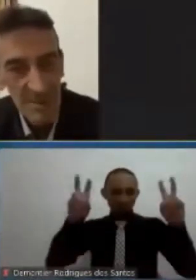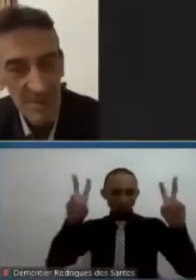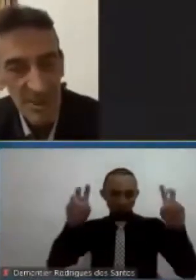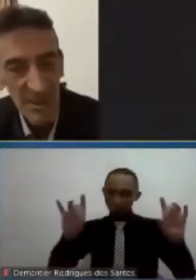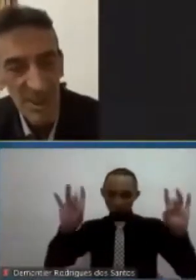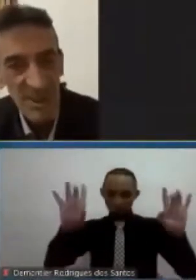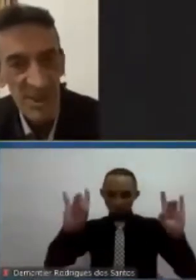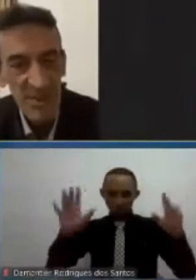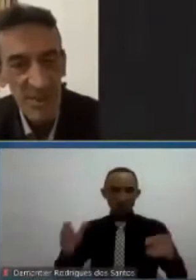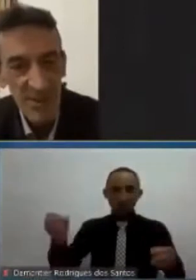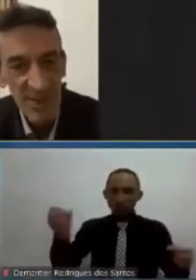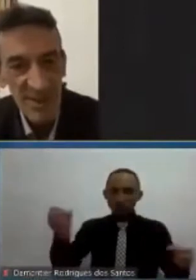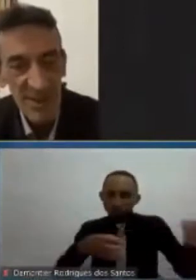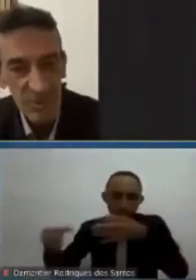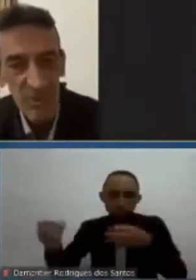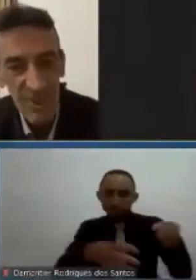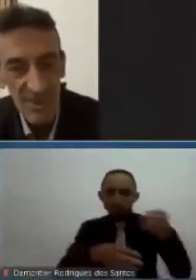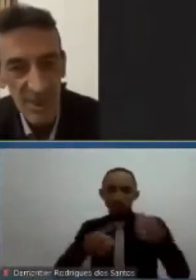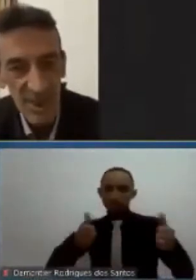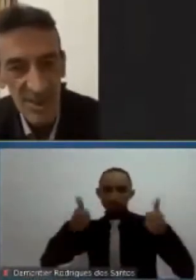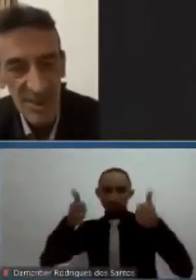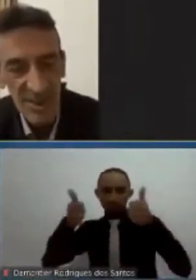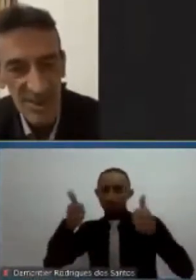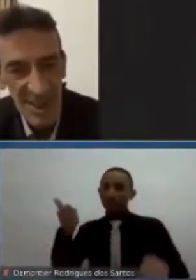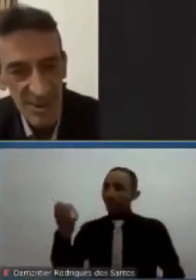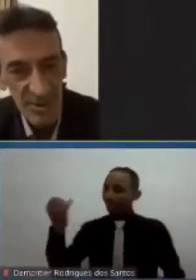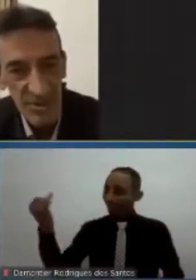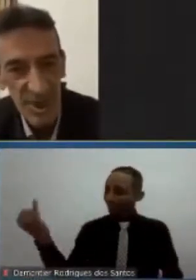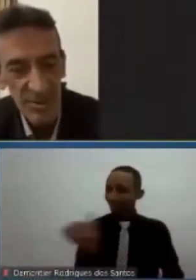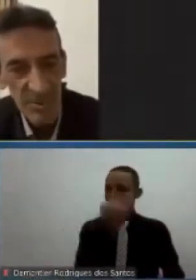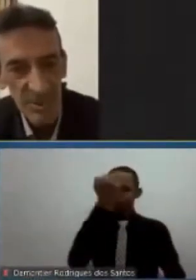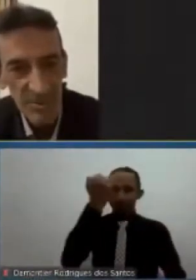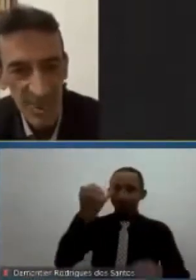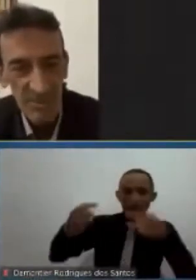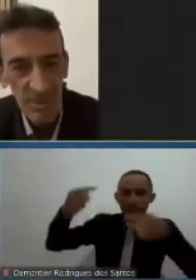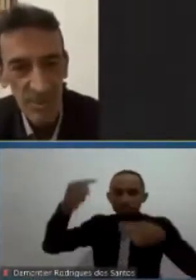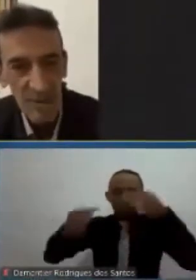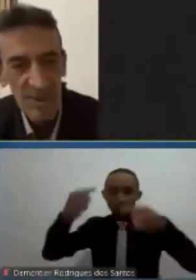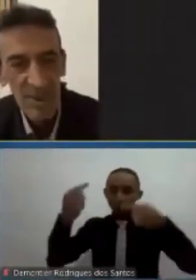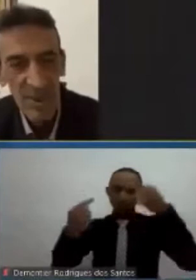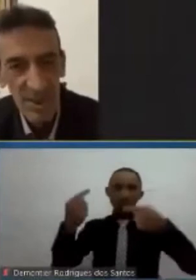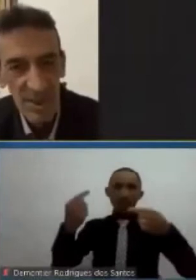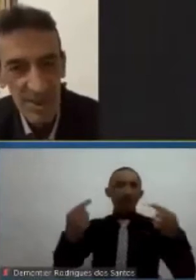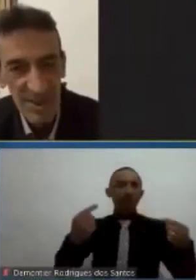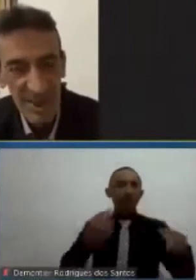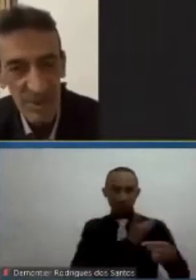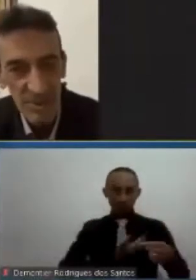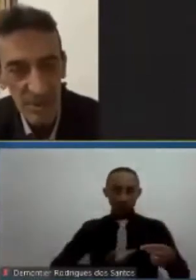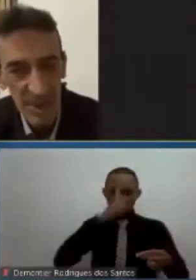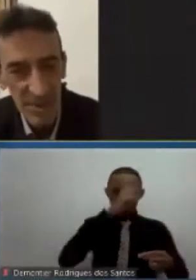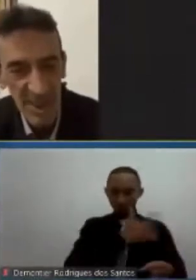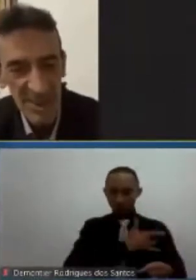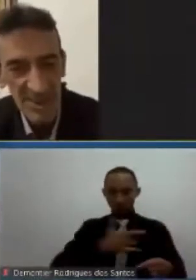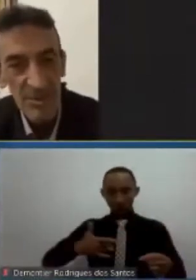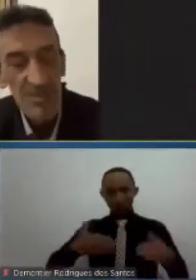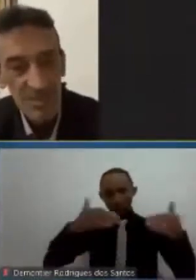inovações, principalmente versando sobre a importância dessa discussão para os hospitais públicos e para a saúde